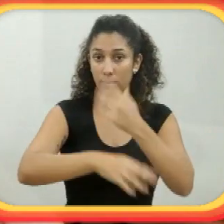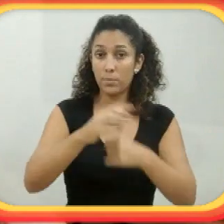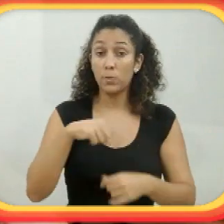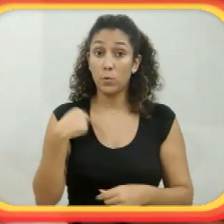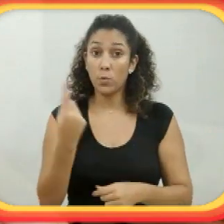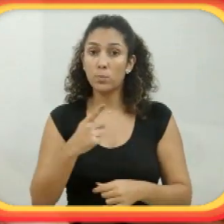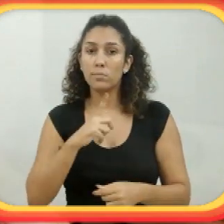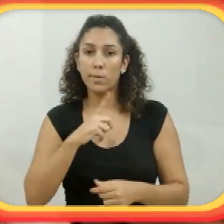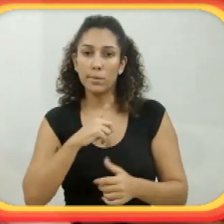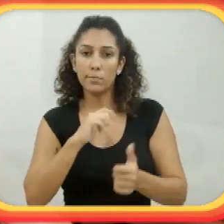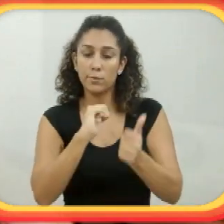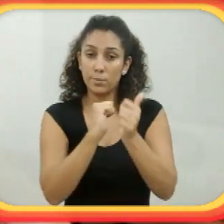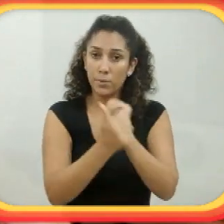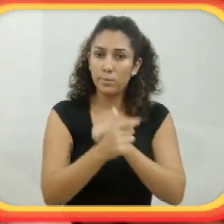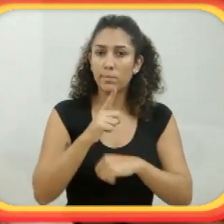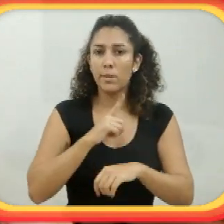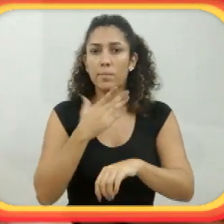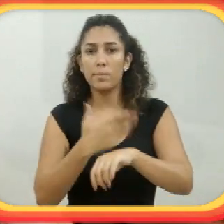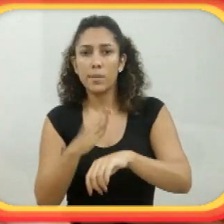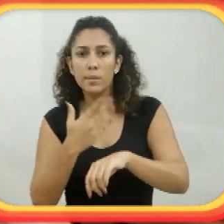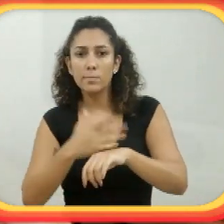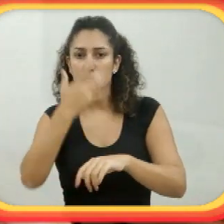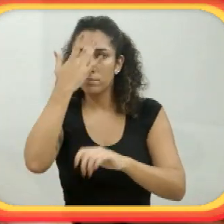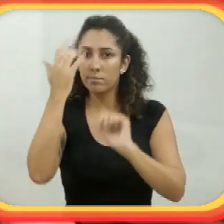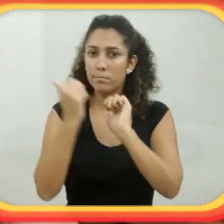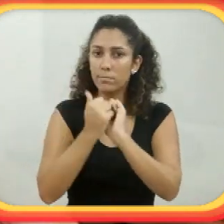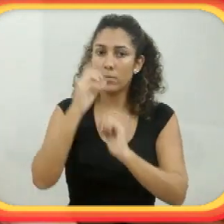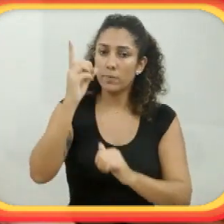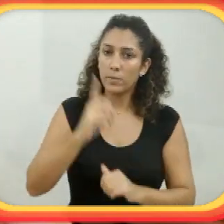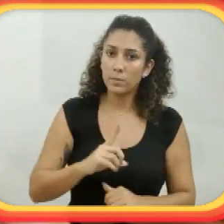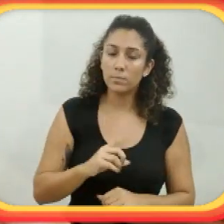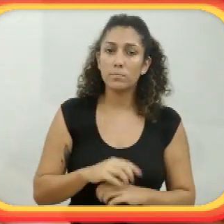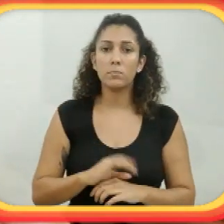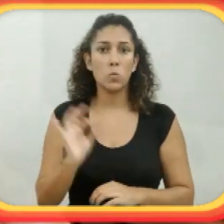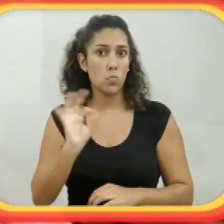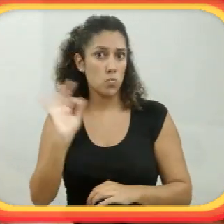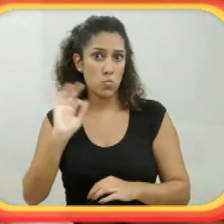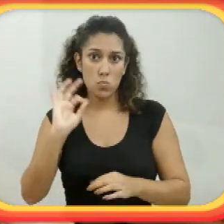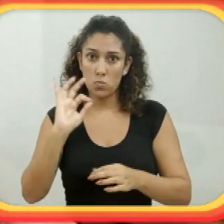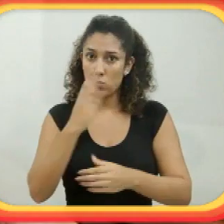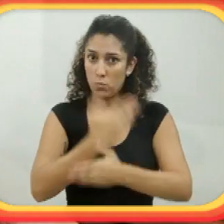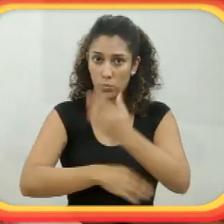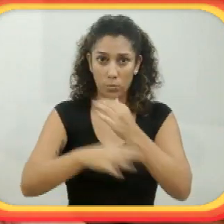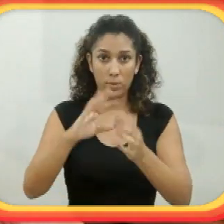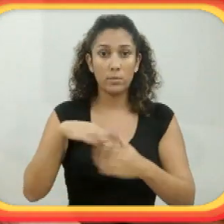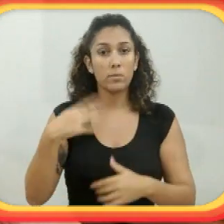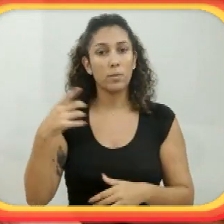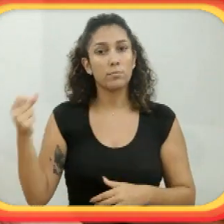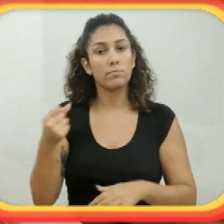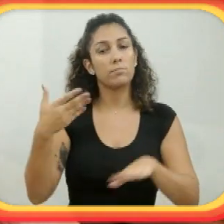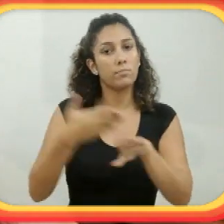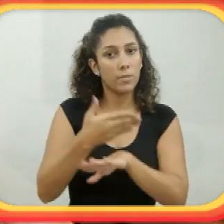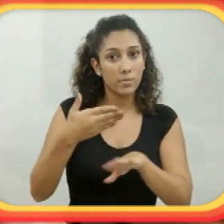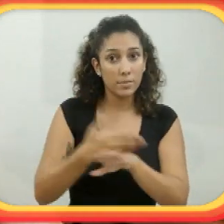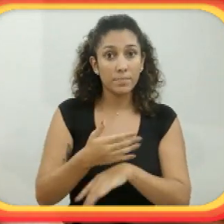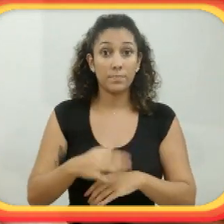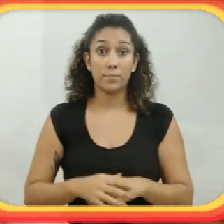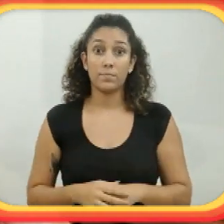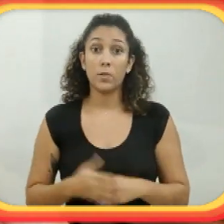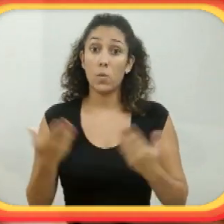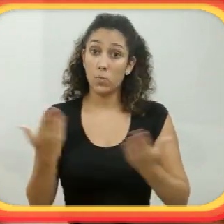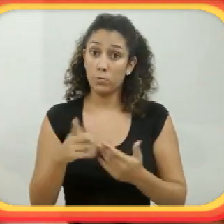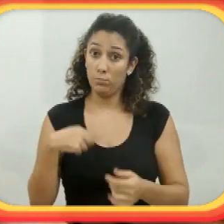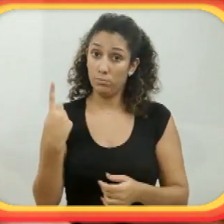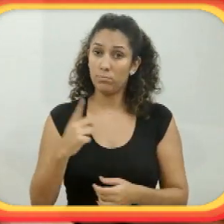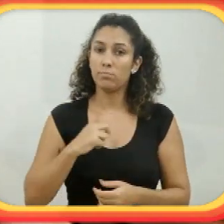Jogos Paralímpicos. Mas nós temos também esportes que são praticados por pessoas com deficiência, né,